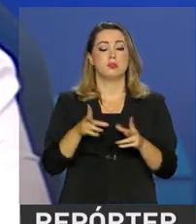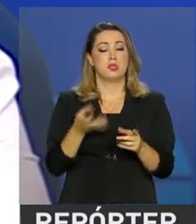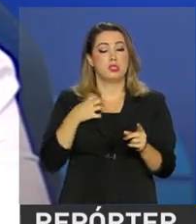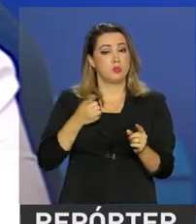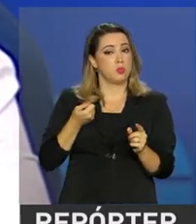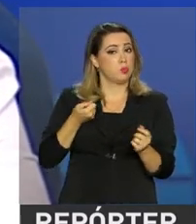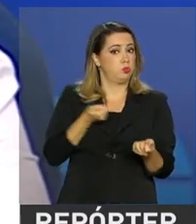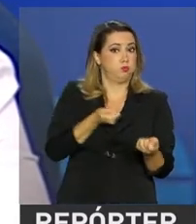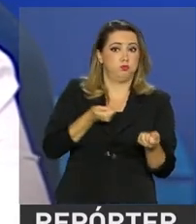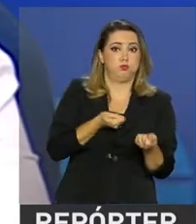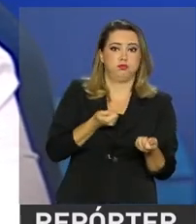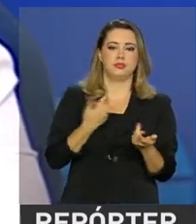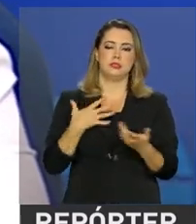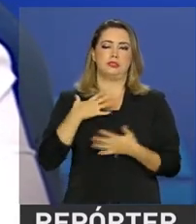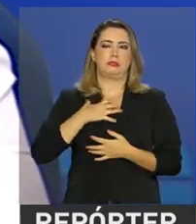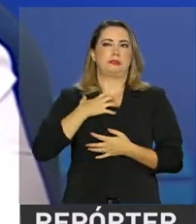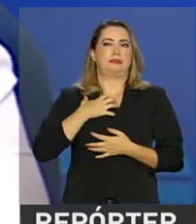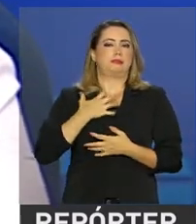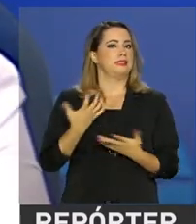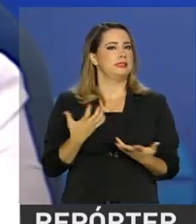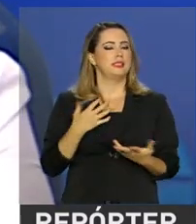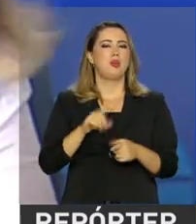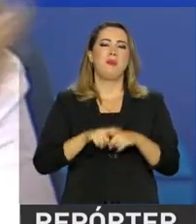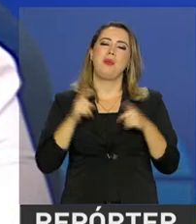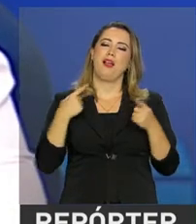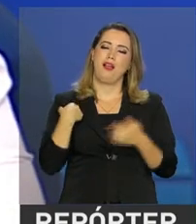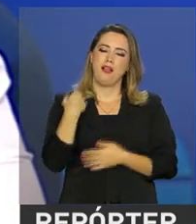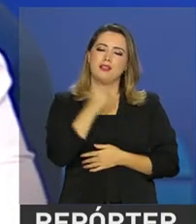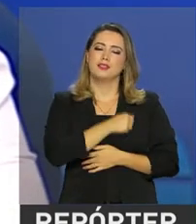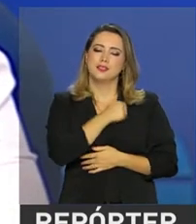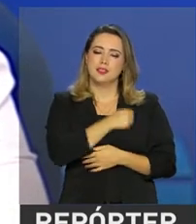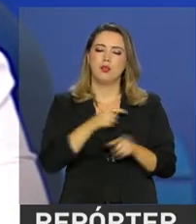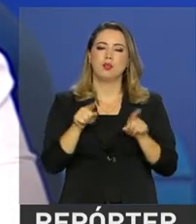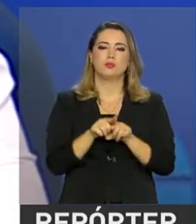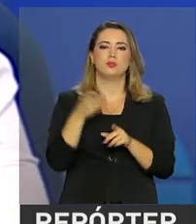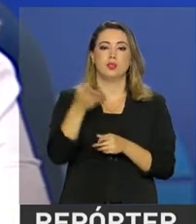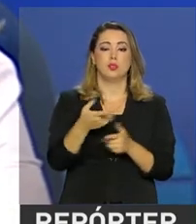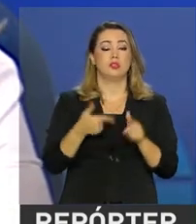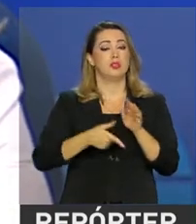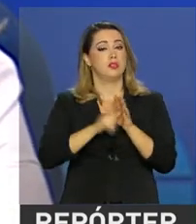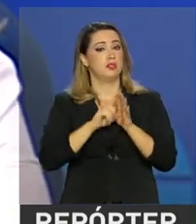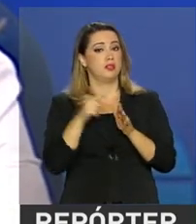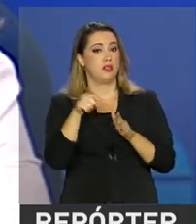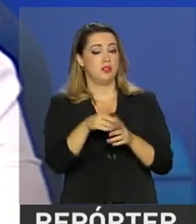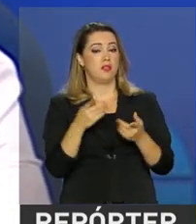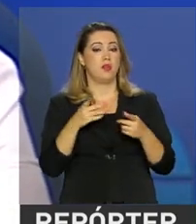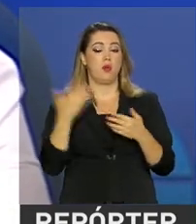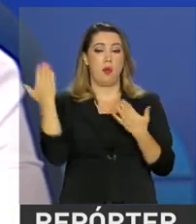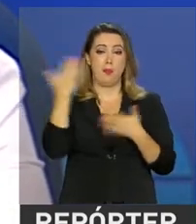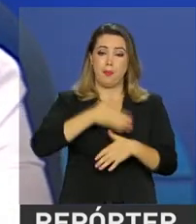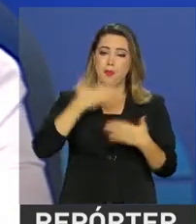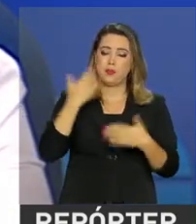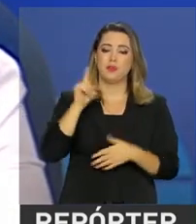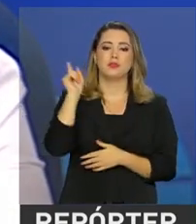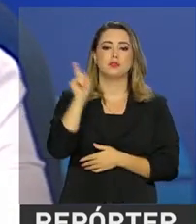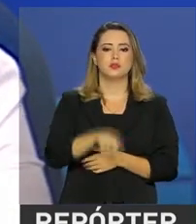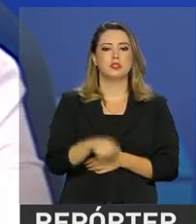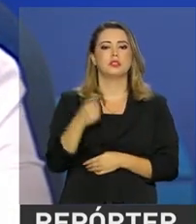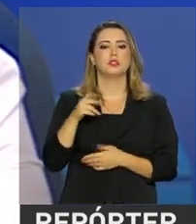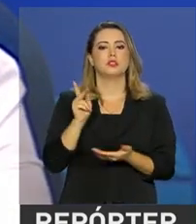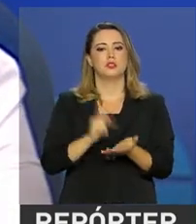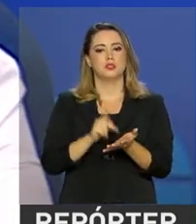pressão elevada. São os momentos que antecedem o Enem, a aplicação do Enem. É realmente